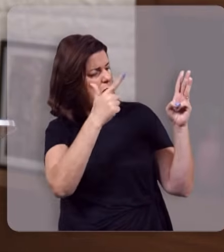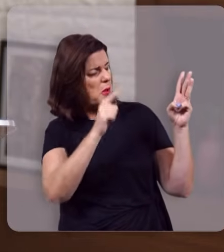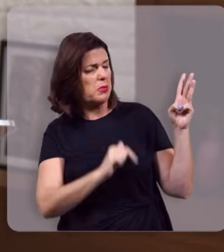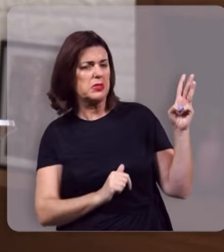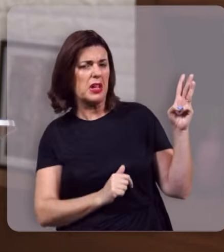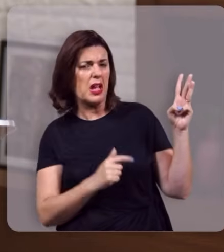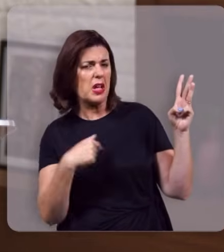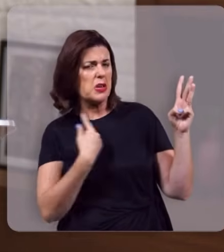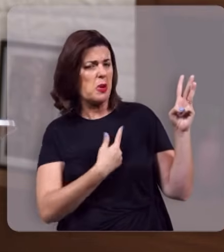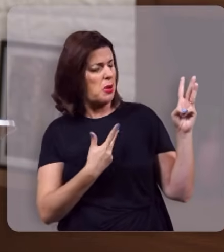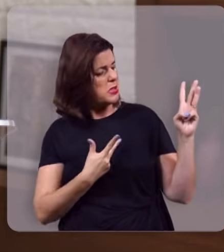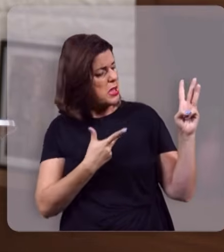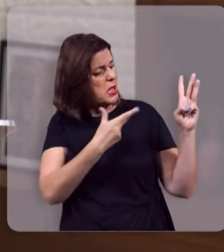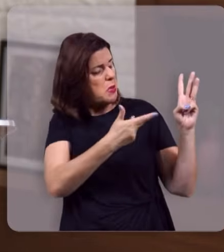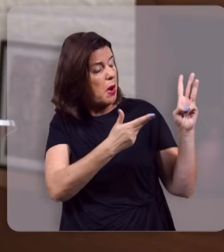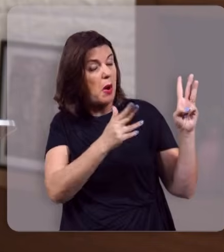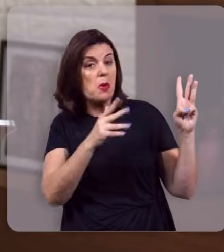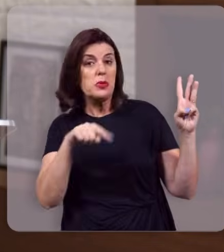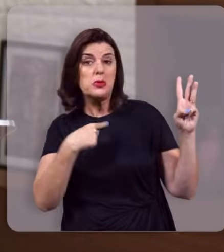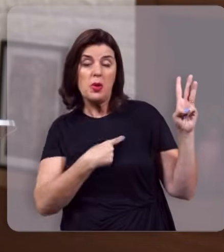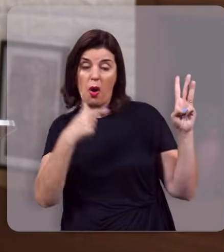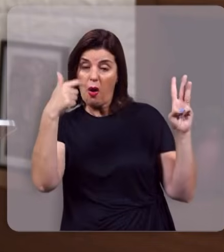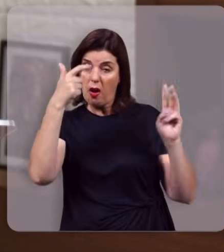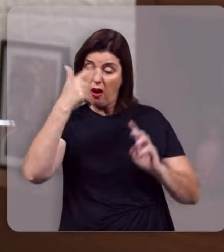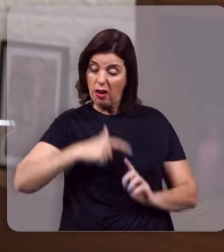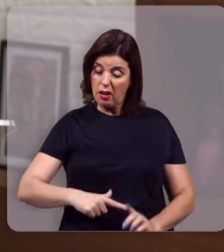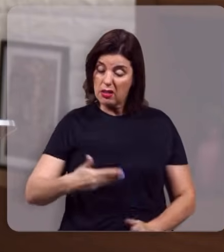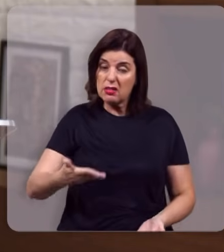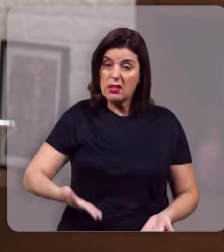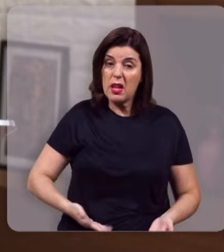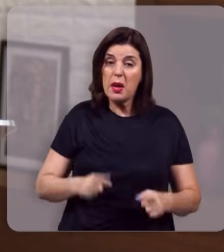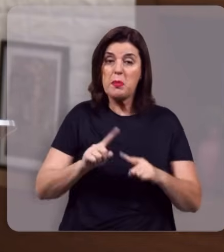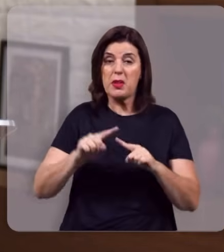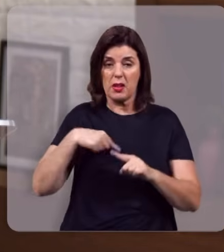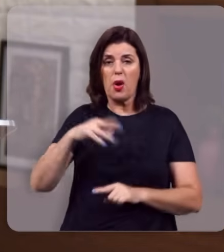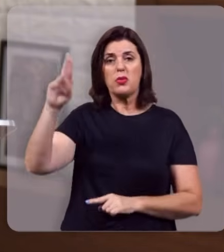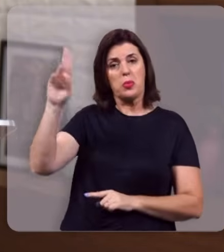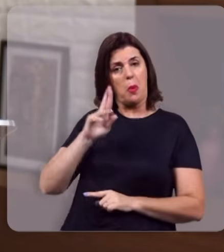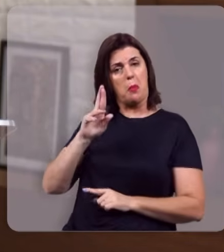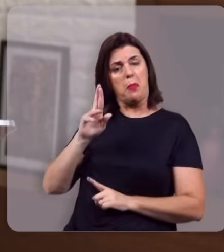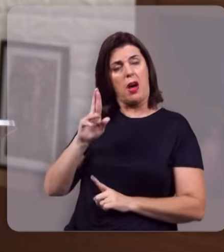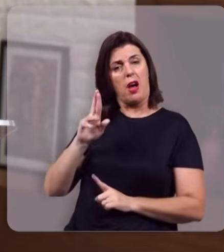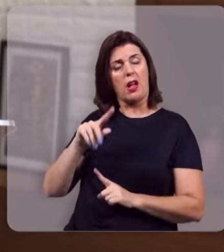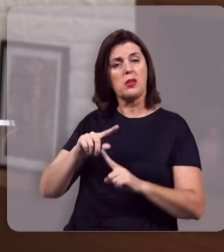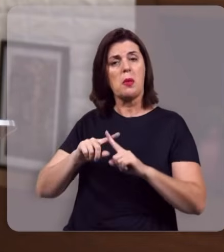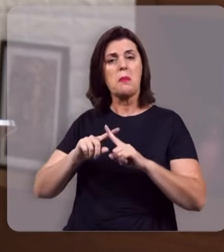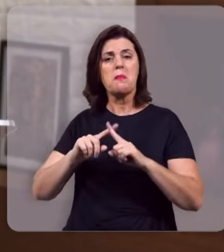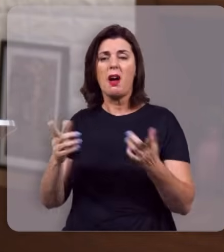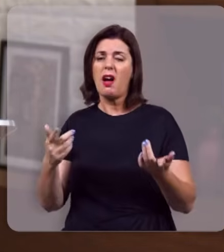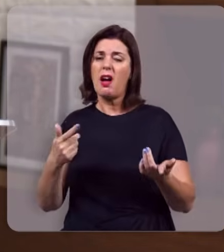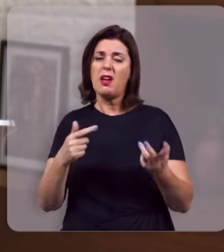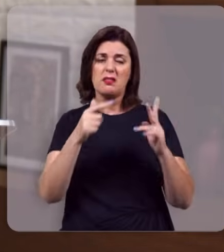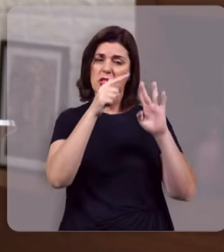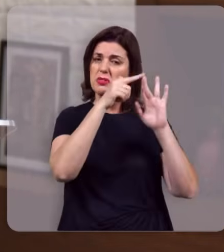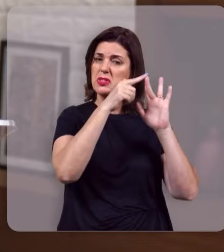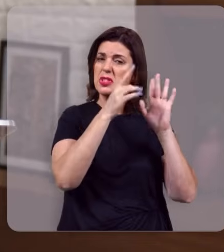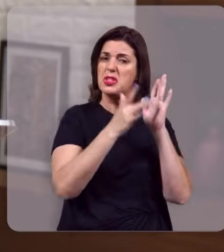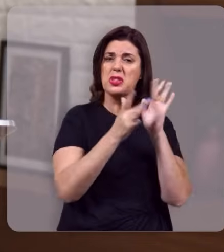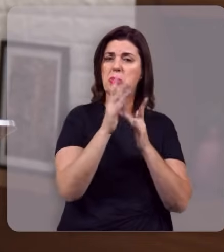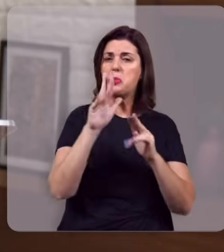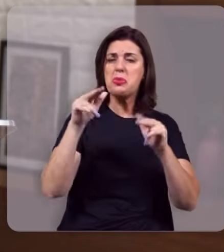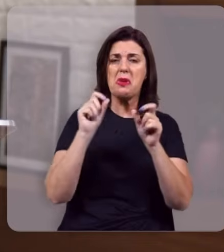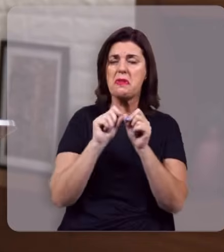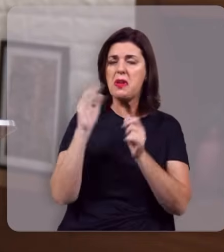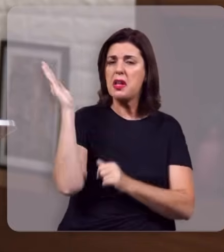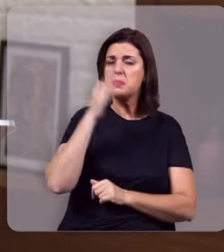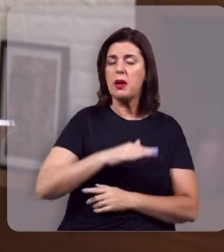igual situação. Nós estamos aqui, na verdade, por nossa culpa, mas este nenhum mal fez.